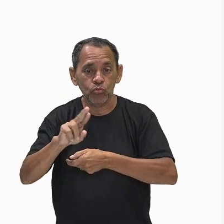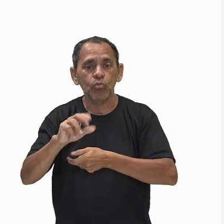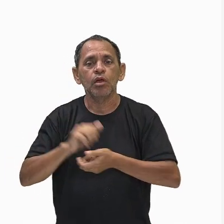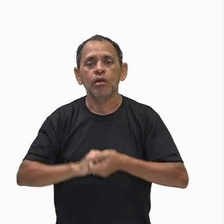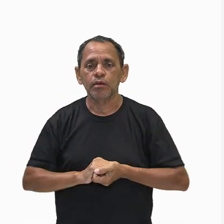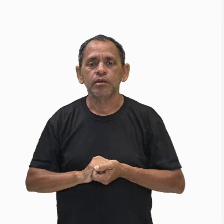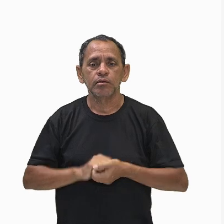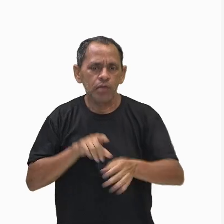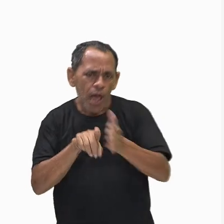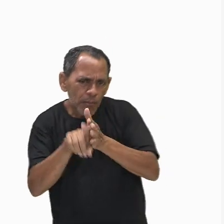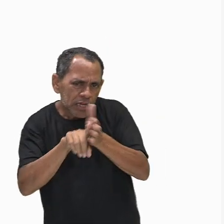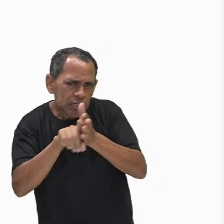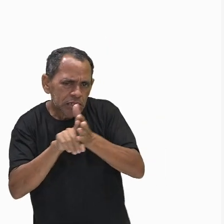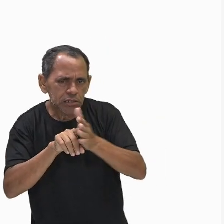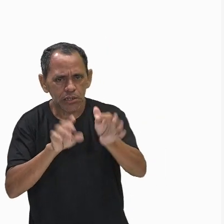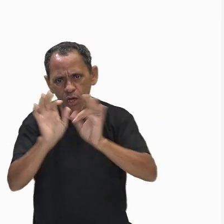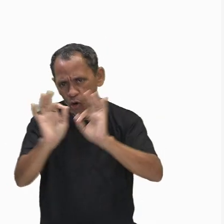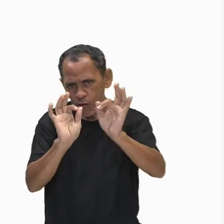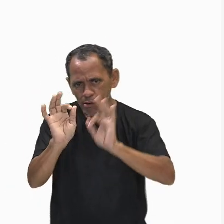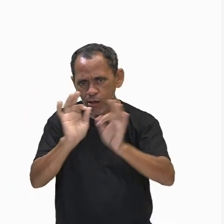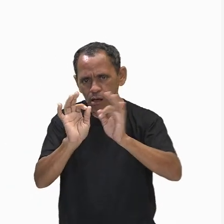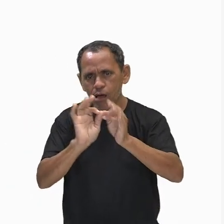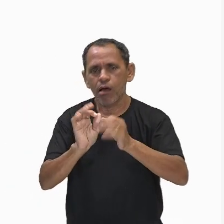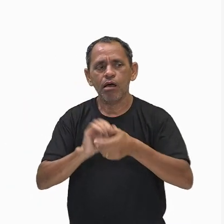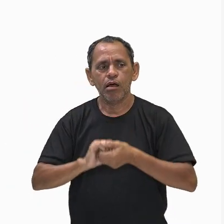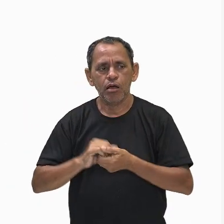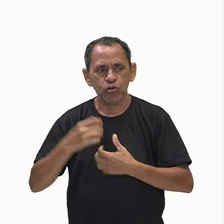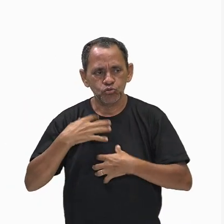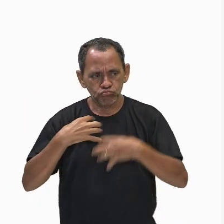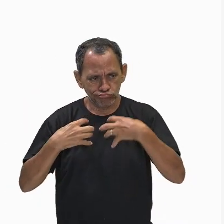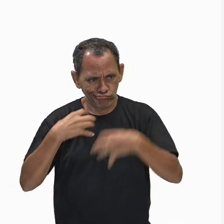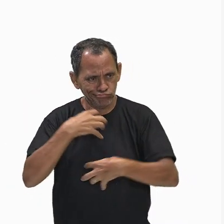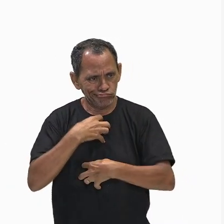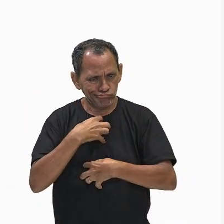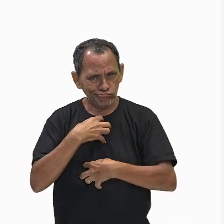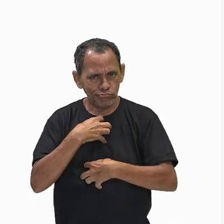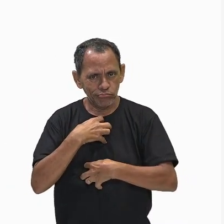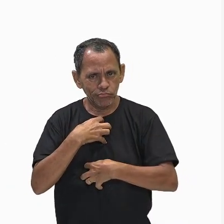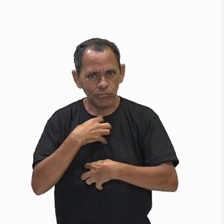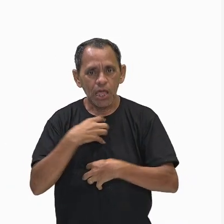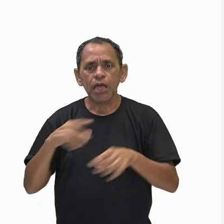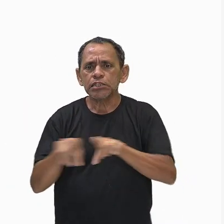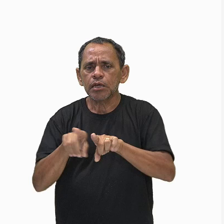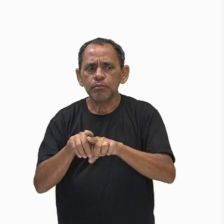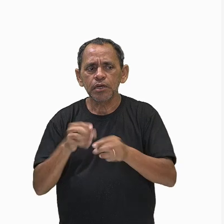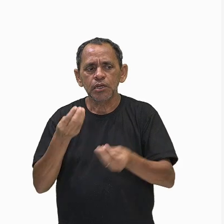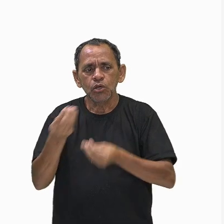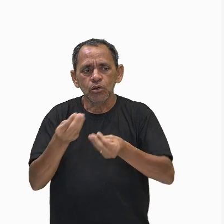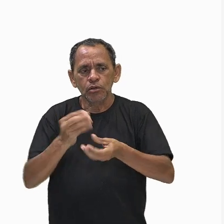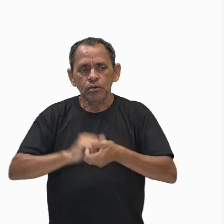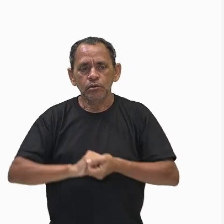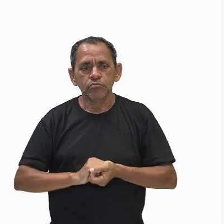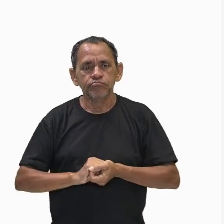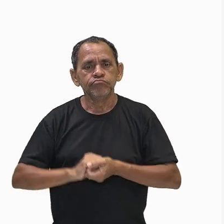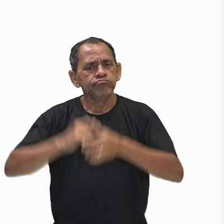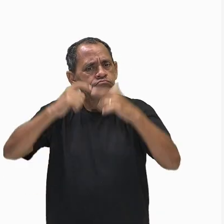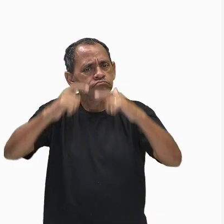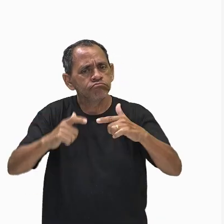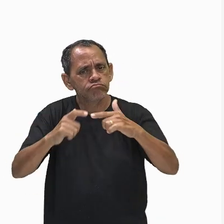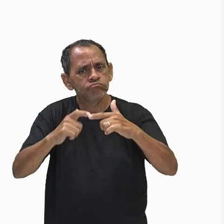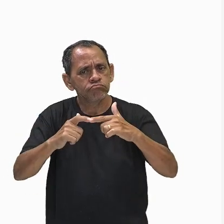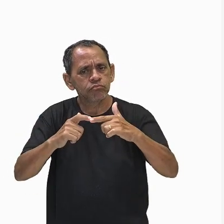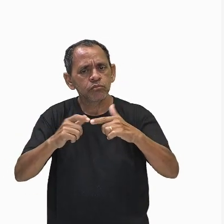coordenação sensorial e não só o controle motor, tá? Aí está a localização dele, né,